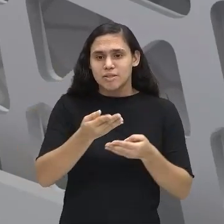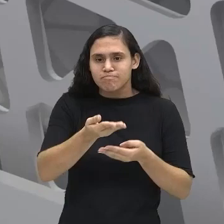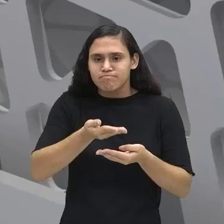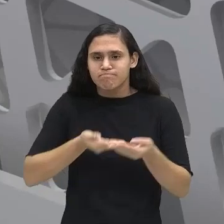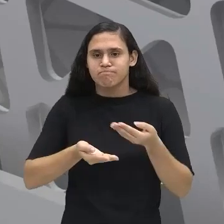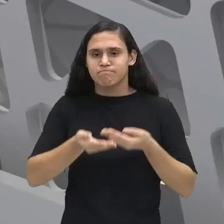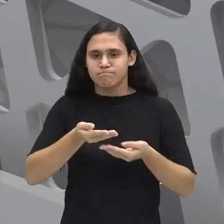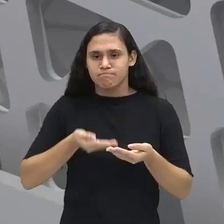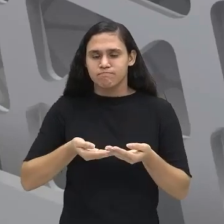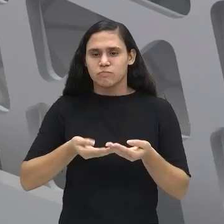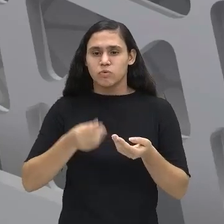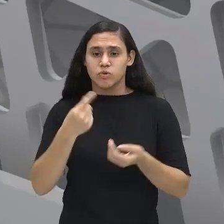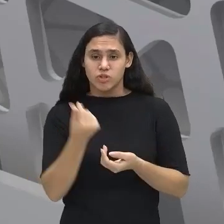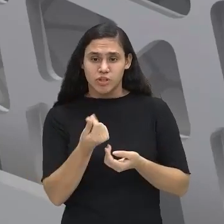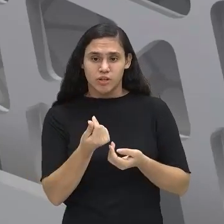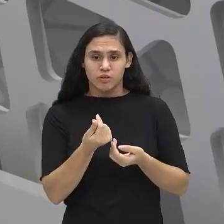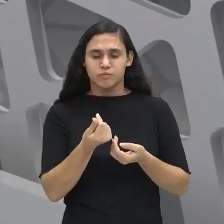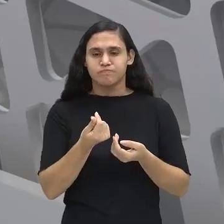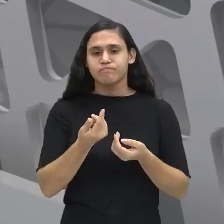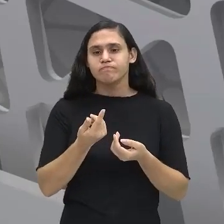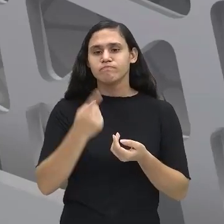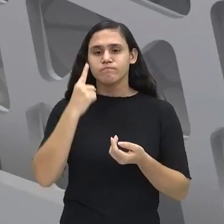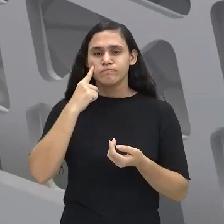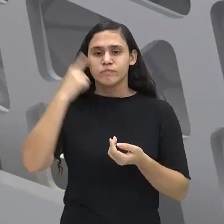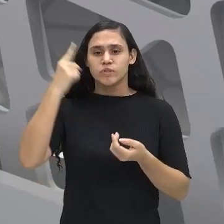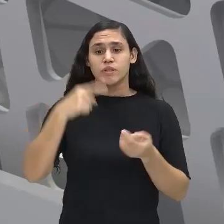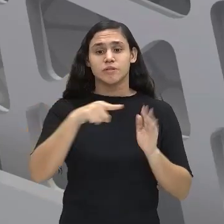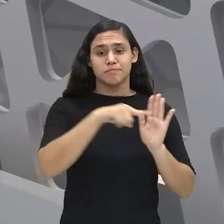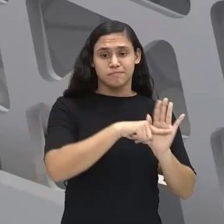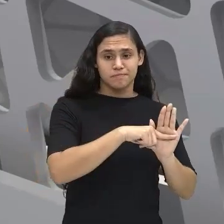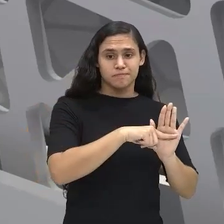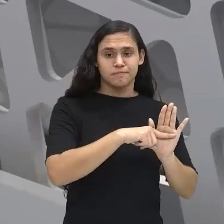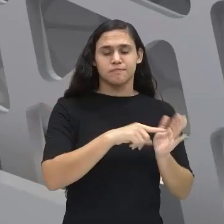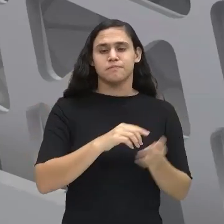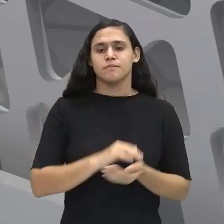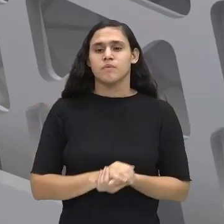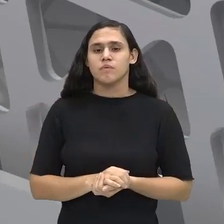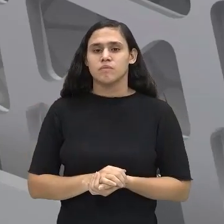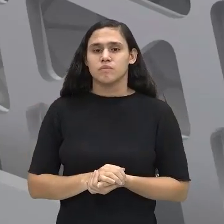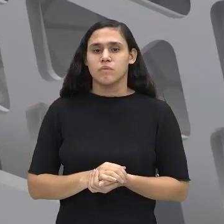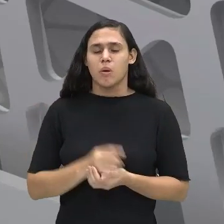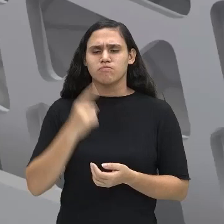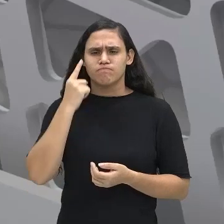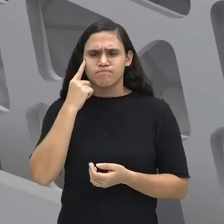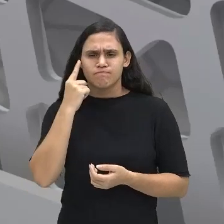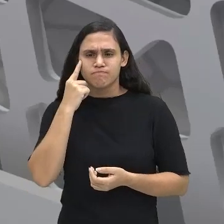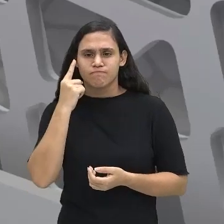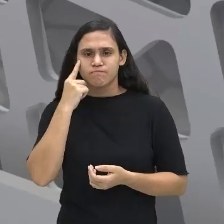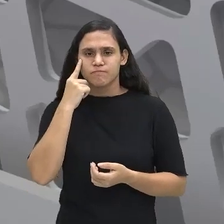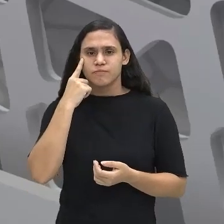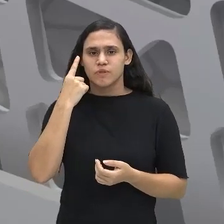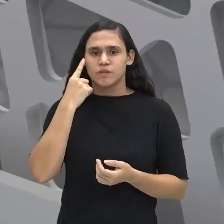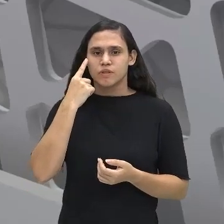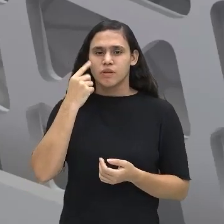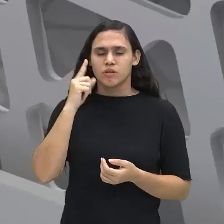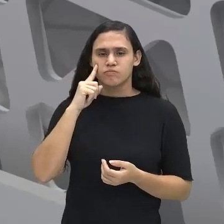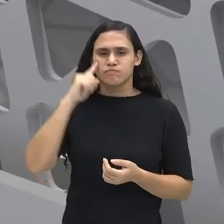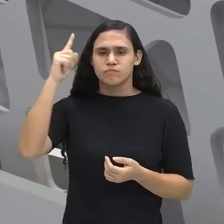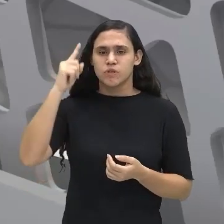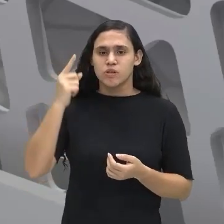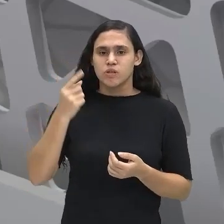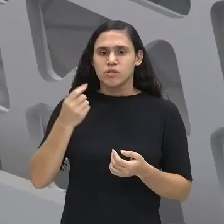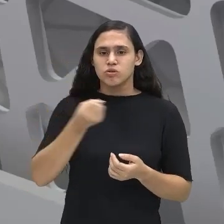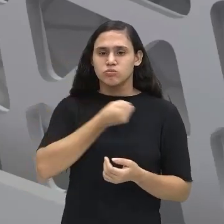saindo dinheiro, a ideia é negativo, tá legal? Pensa também assim, ó, a ideia de números inteiros. Se eu